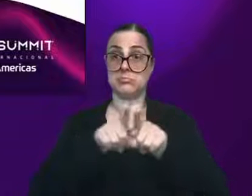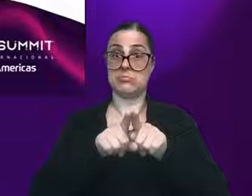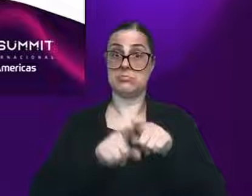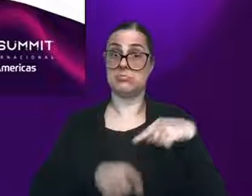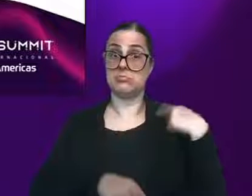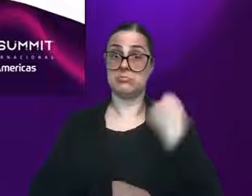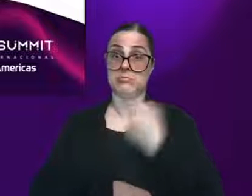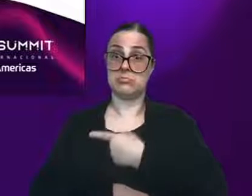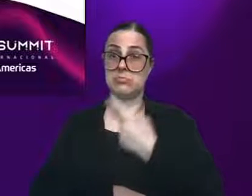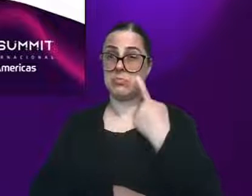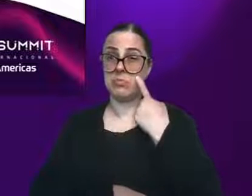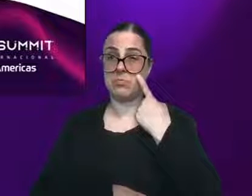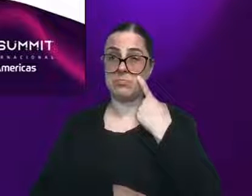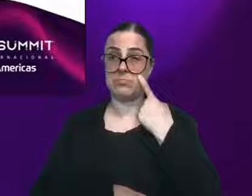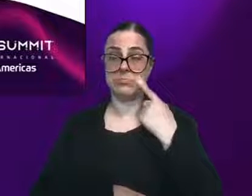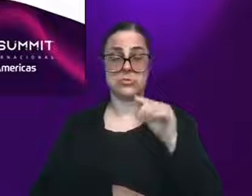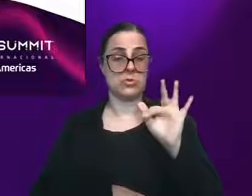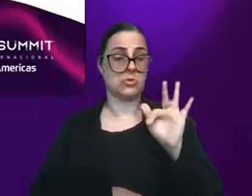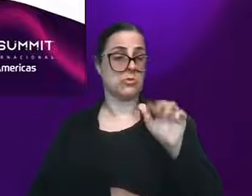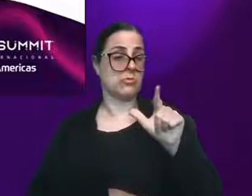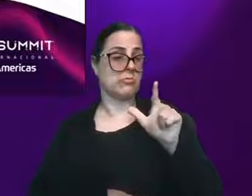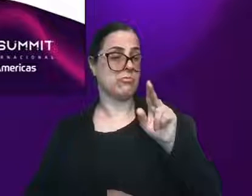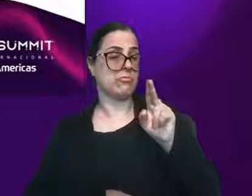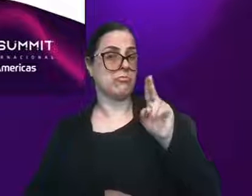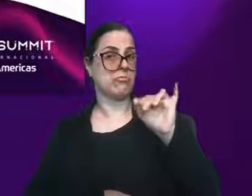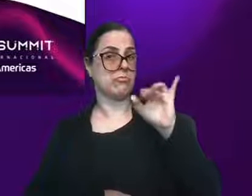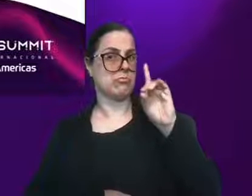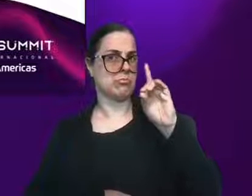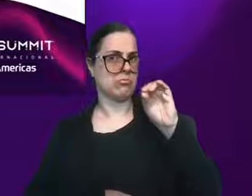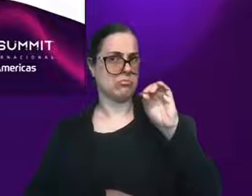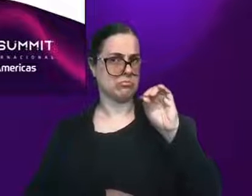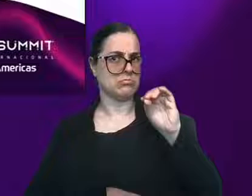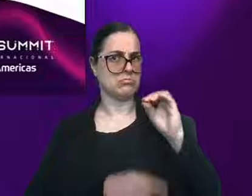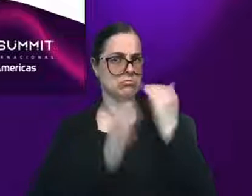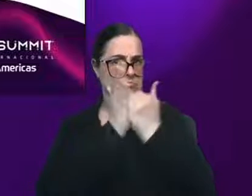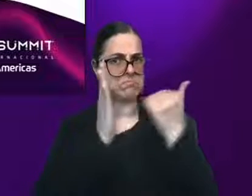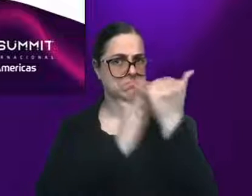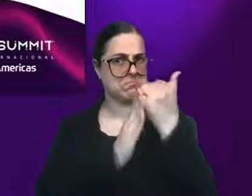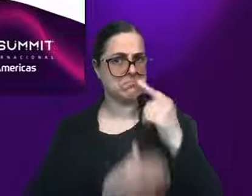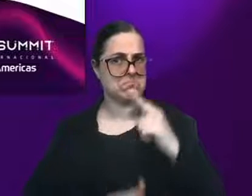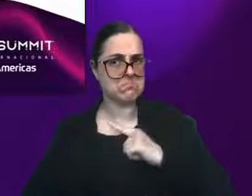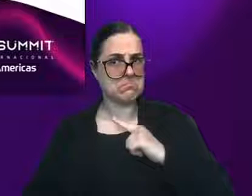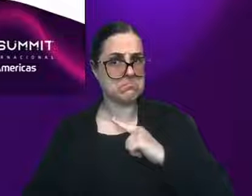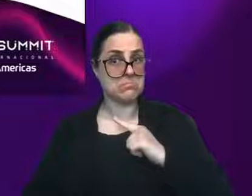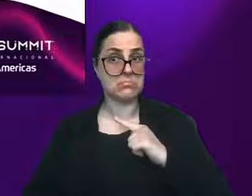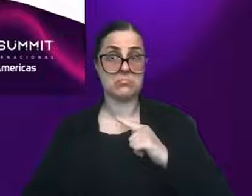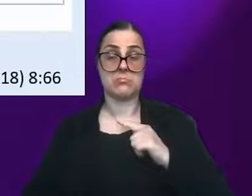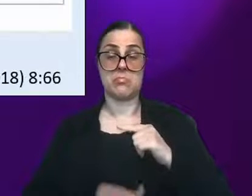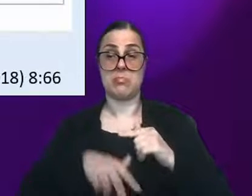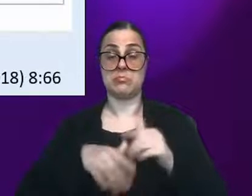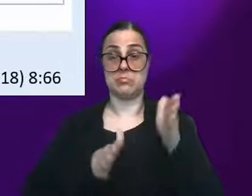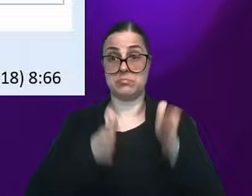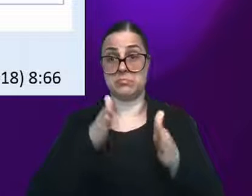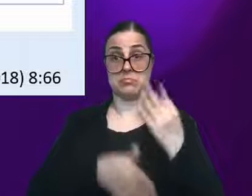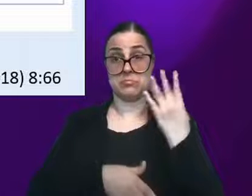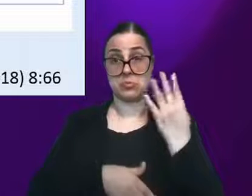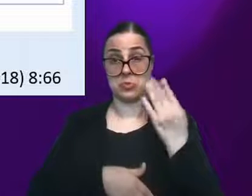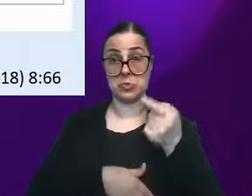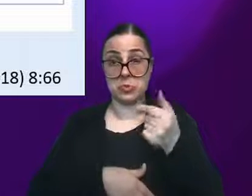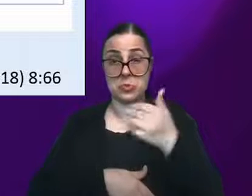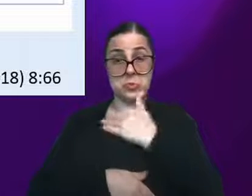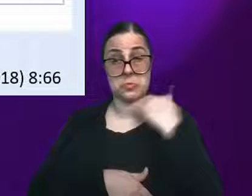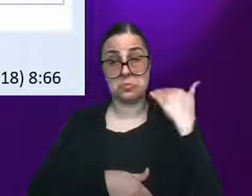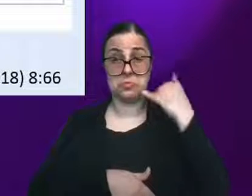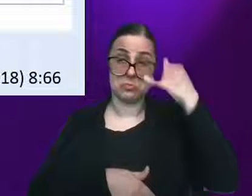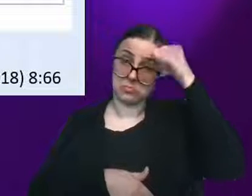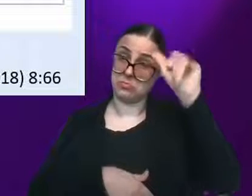do excesso de volume do paciente. O que a gente tem que evitar é essa fase terminal aqui da quarta, que é o risco de hipoperfusão. Como